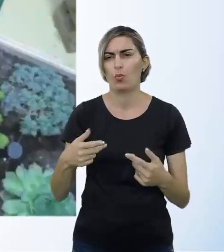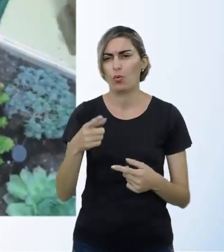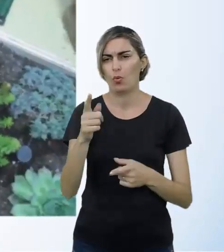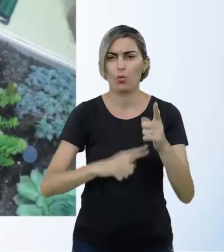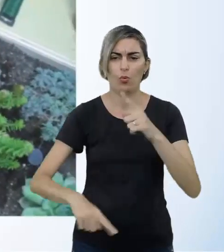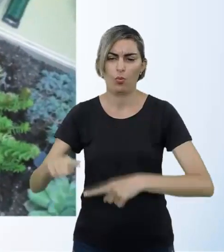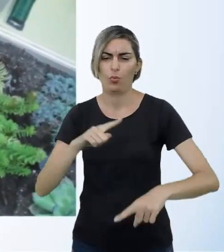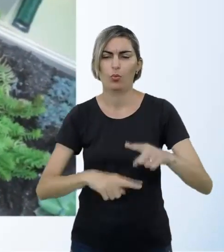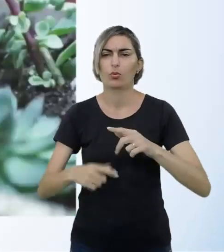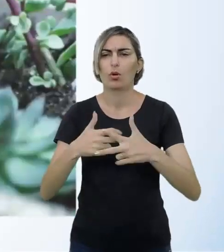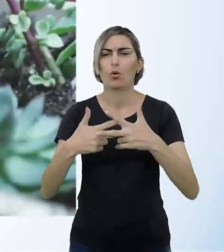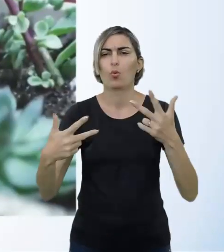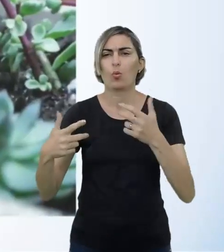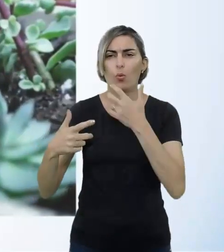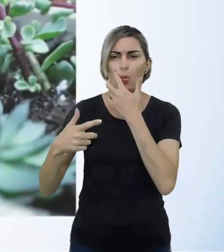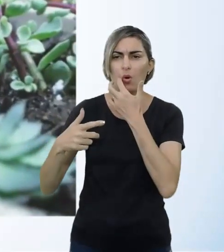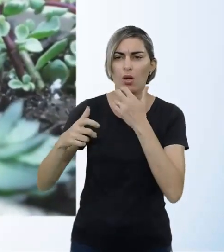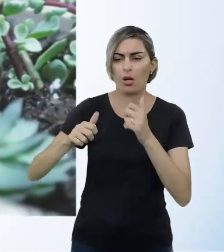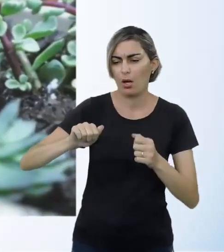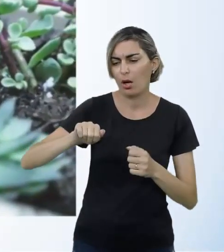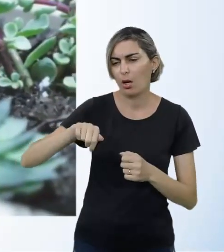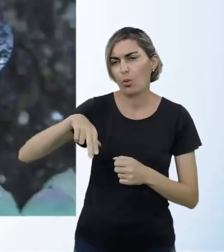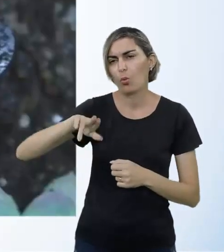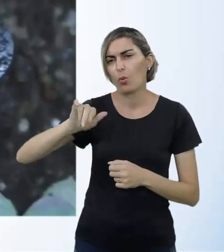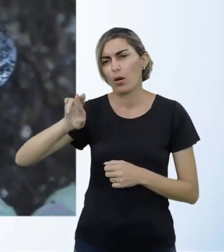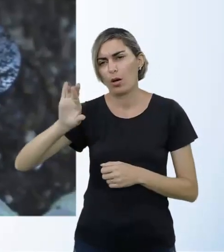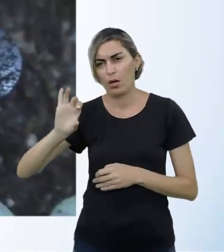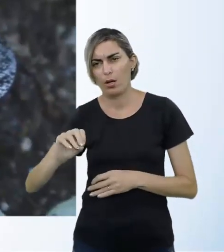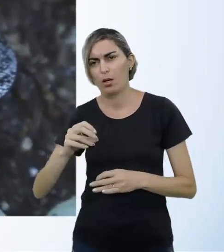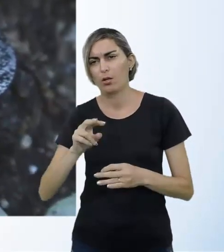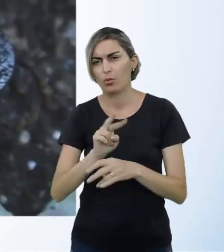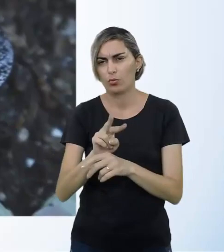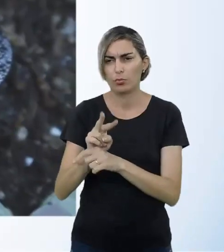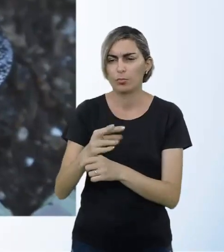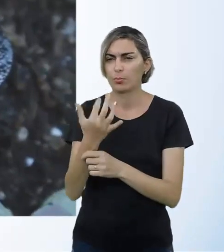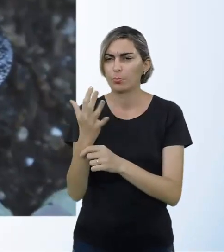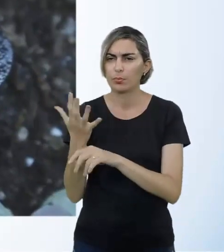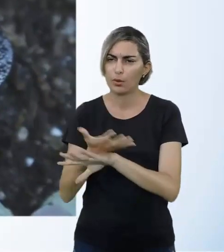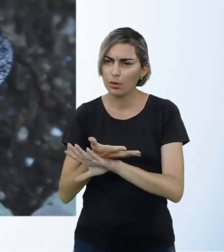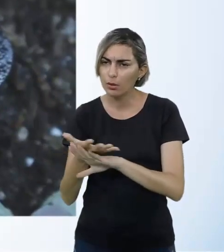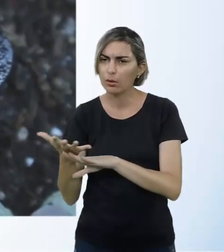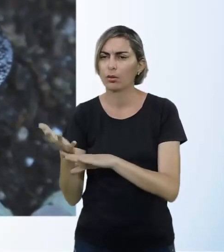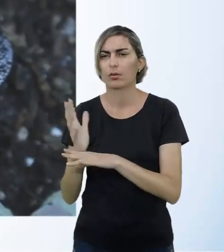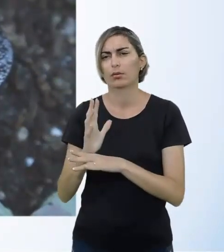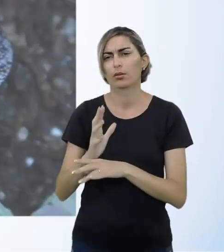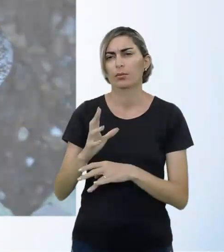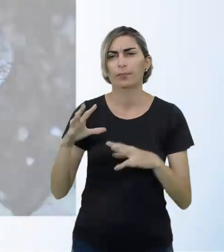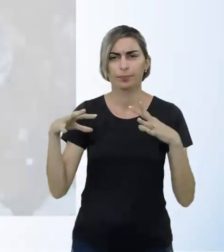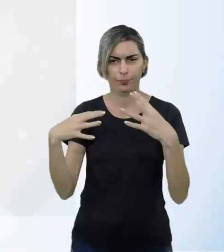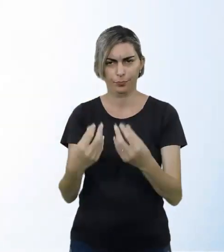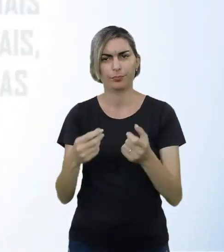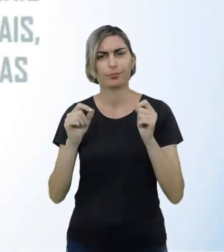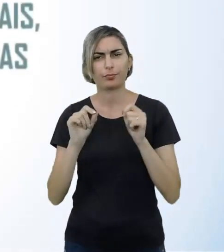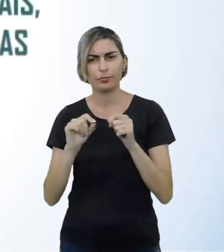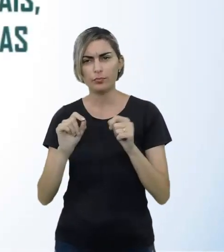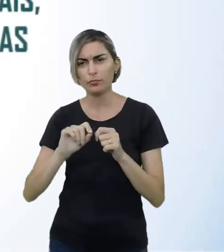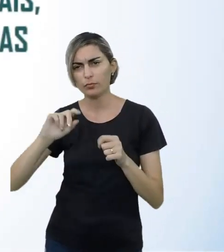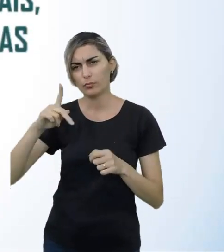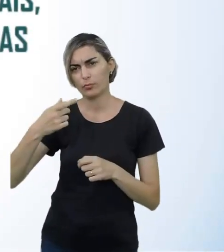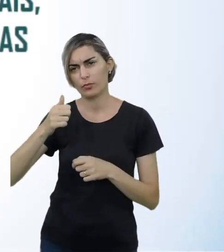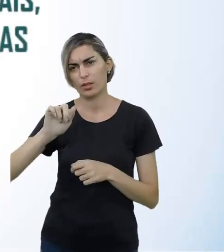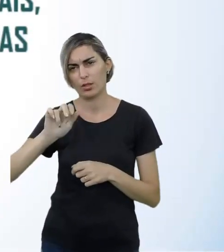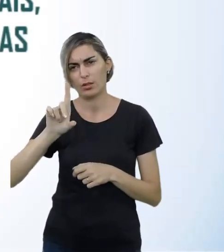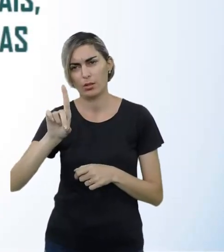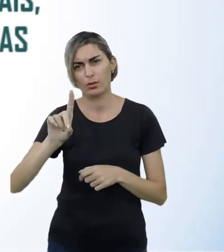você controlar a qualidade de um aquário, você irrigar automaticamente uma planta com uso de sensores. Então tudo isso você pode fazer com o Arduino,